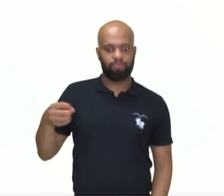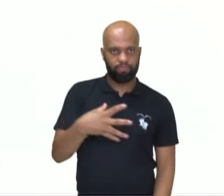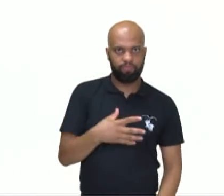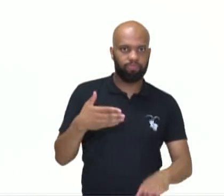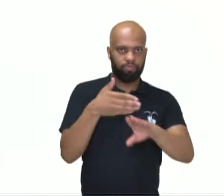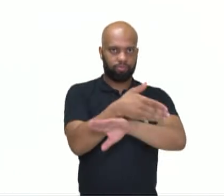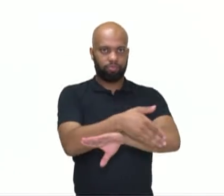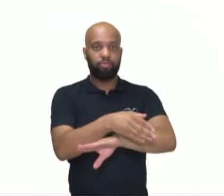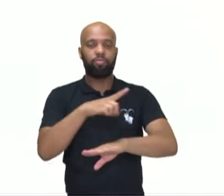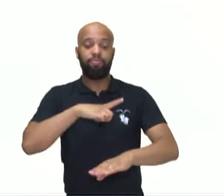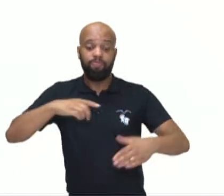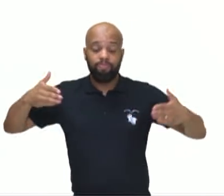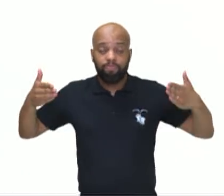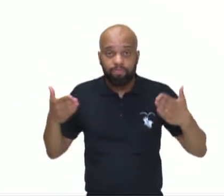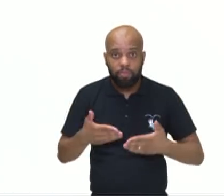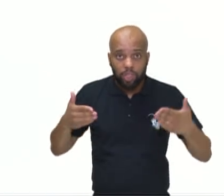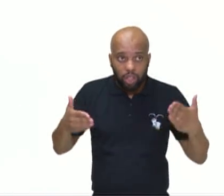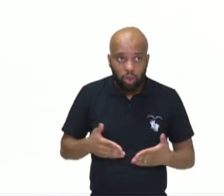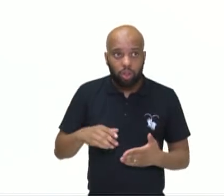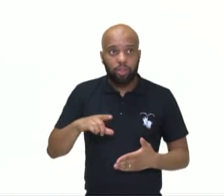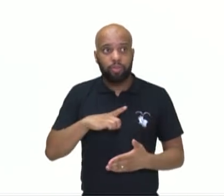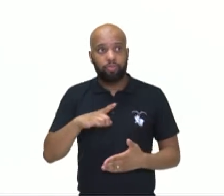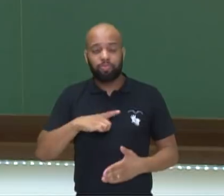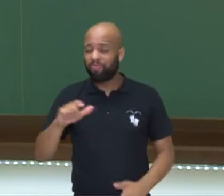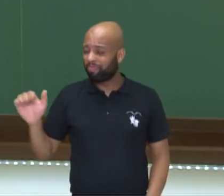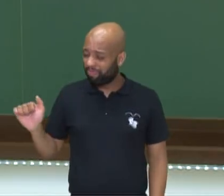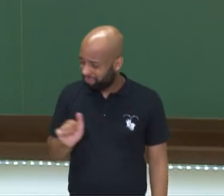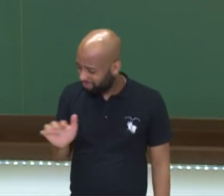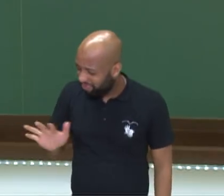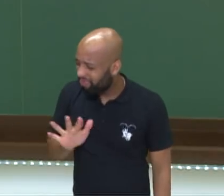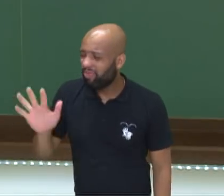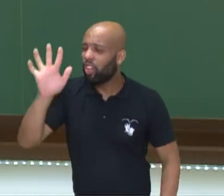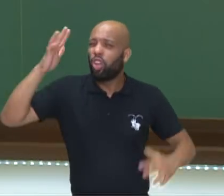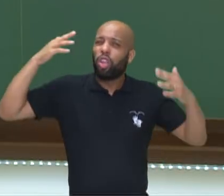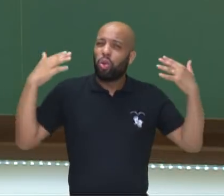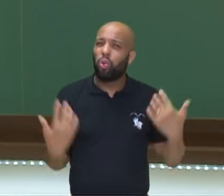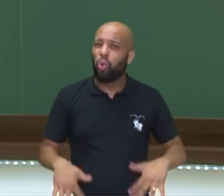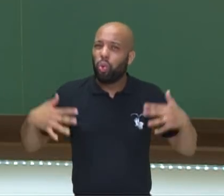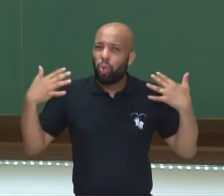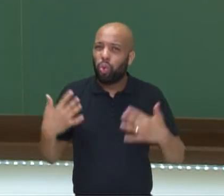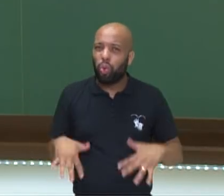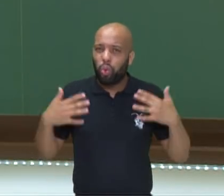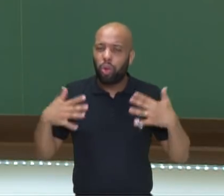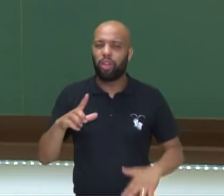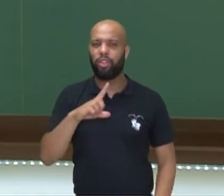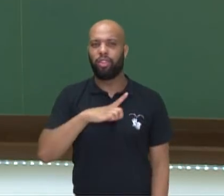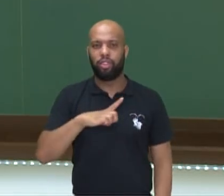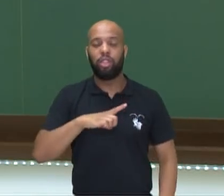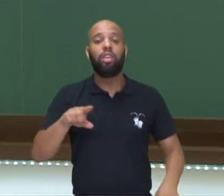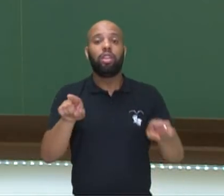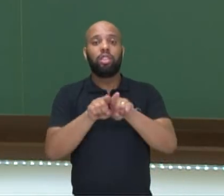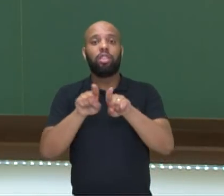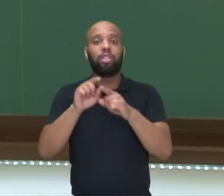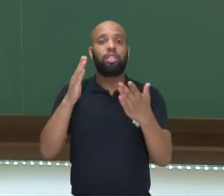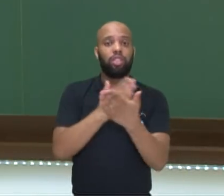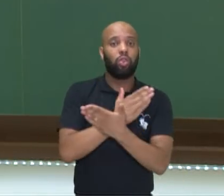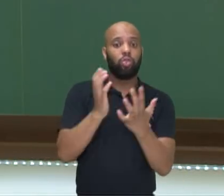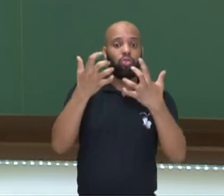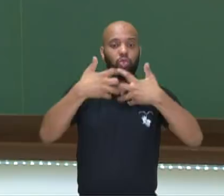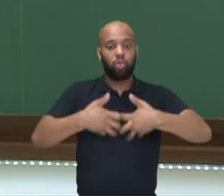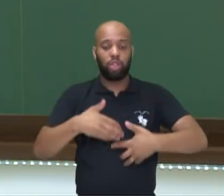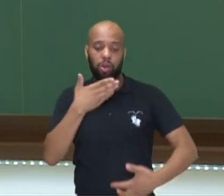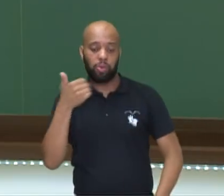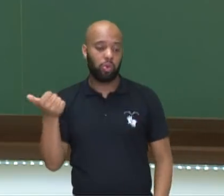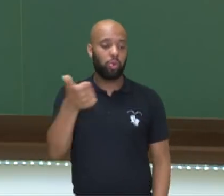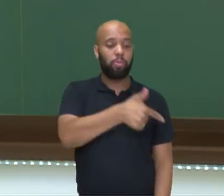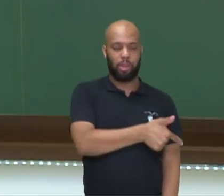dispositivos disponíveis ainda são caros, né, extremamente caros. E alguns funcionam melhor